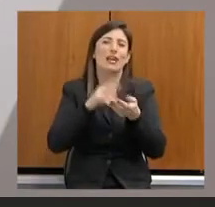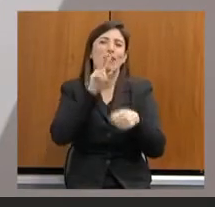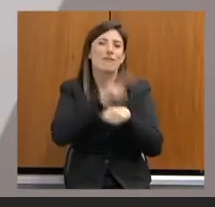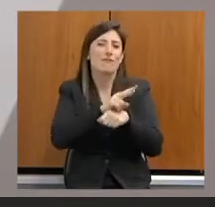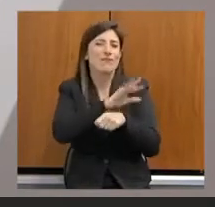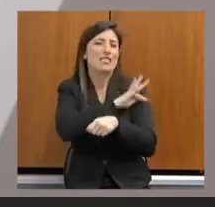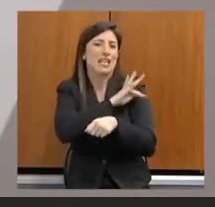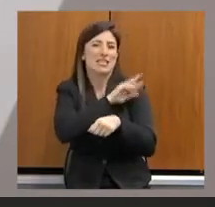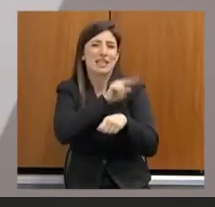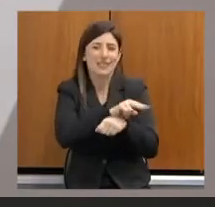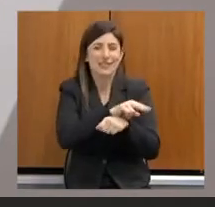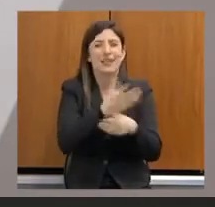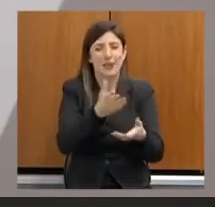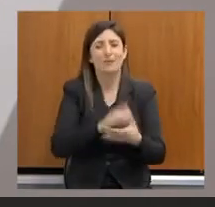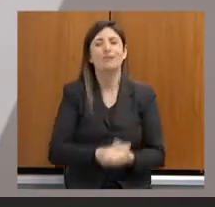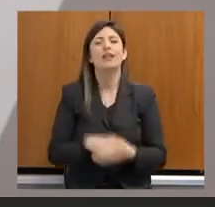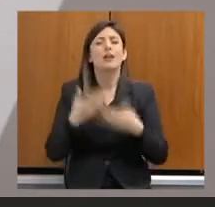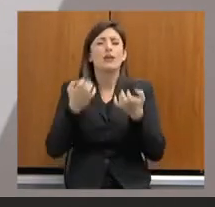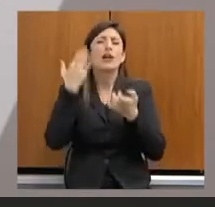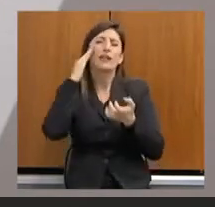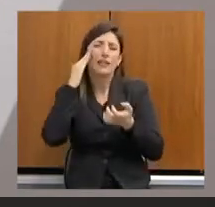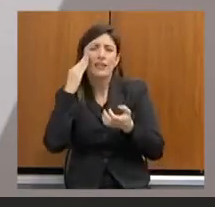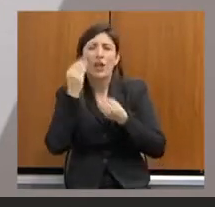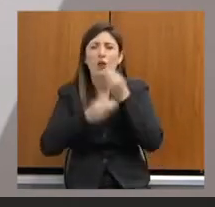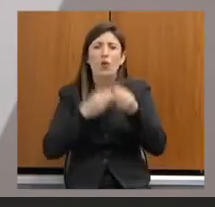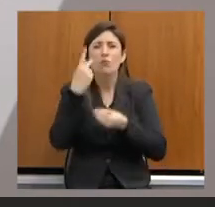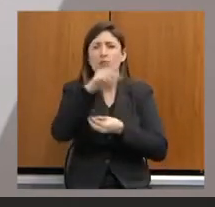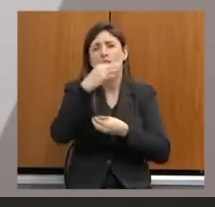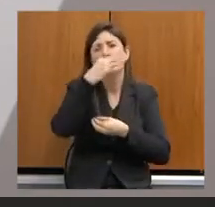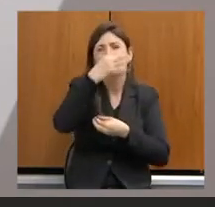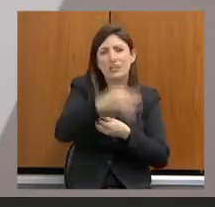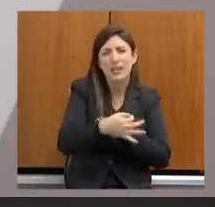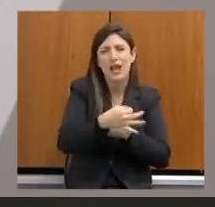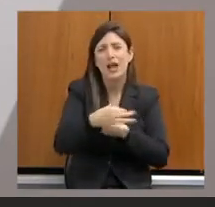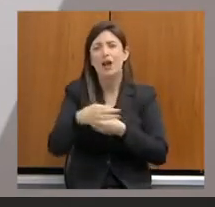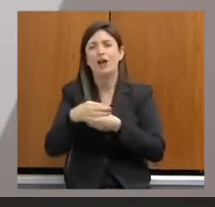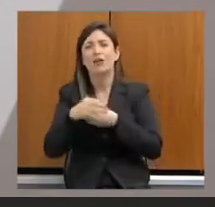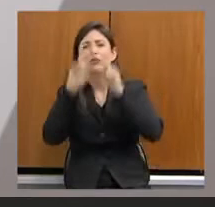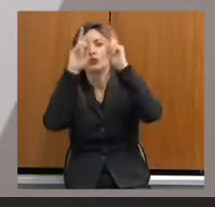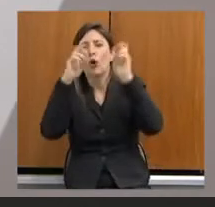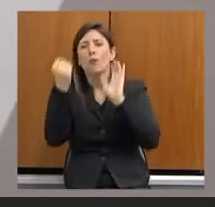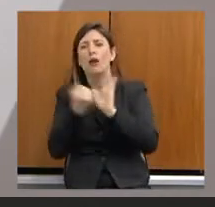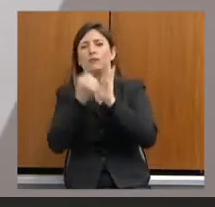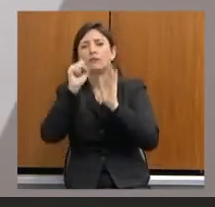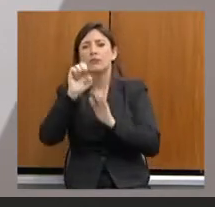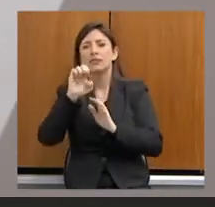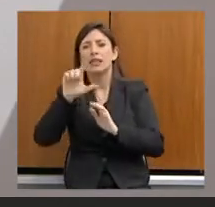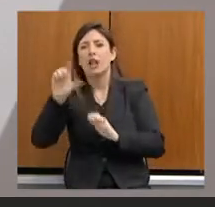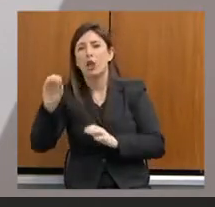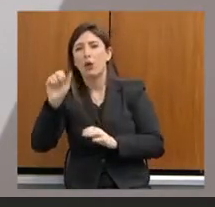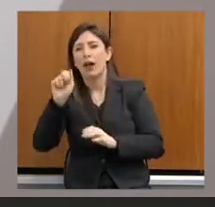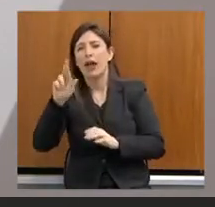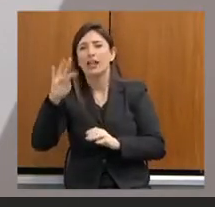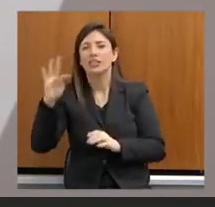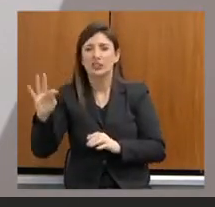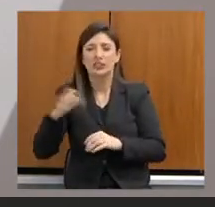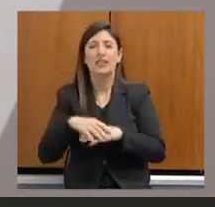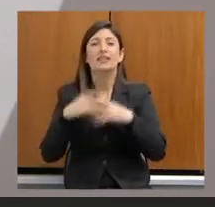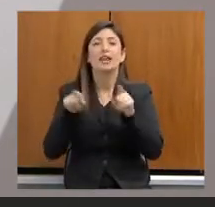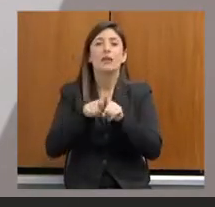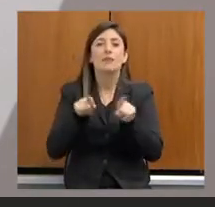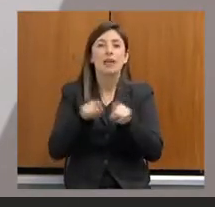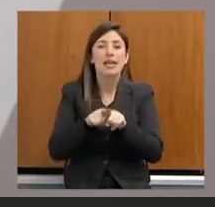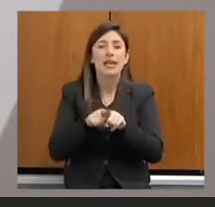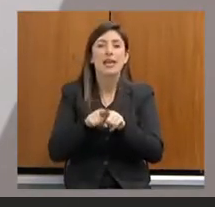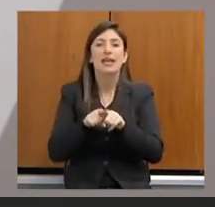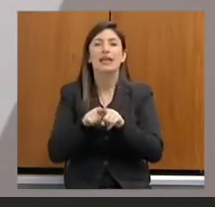queria entender um pouquinho é um pouco da Visão da senhora sobre esse selo a e sobre as movimentações que podem estar sendo